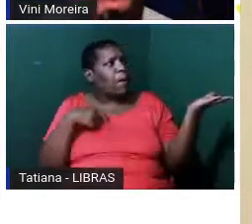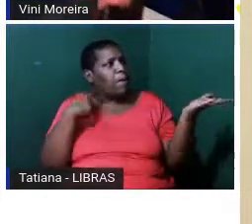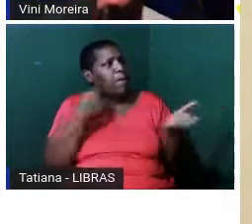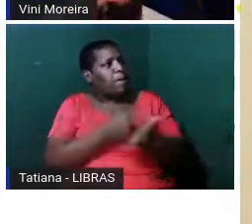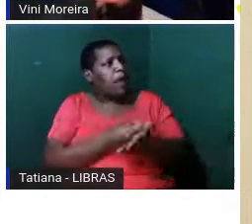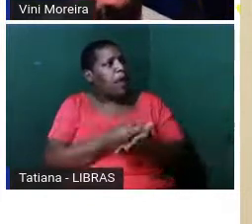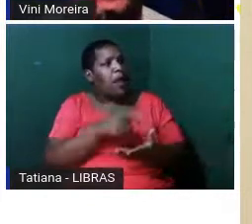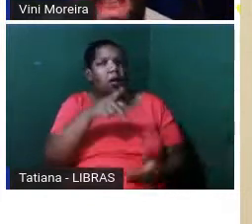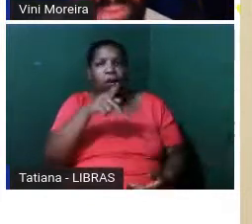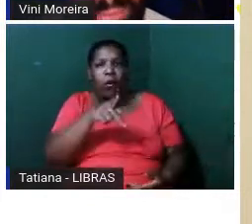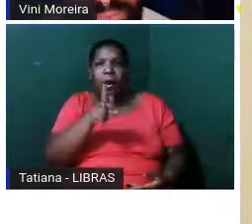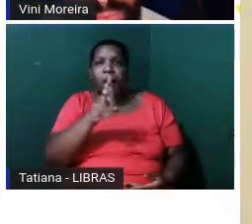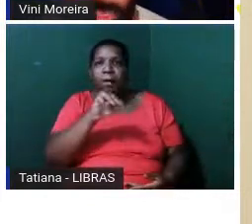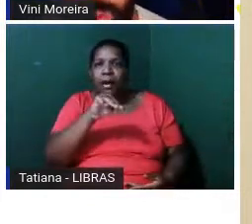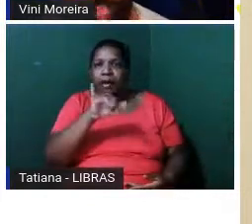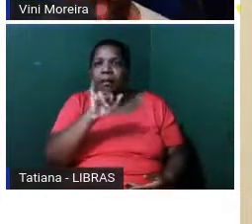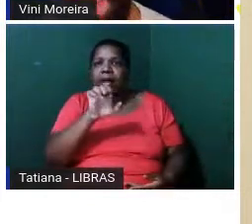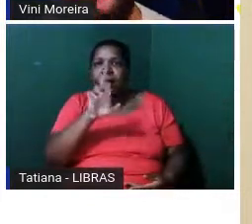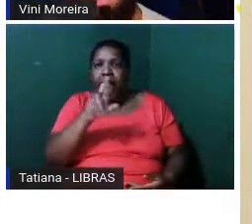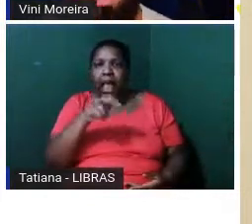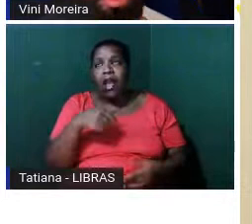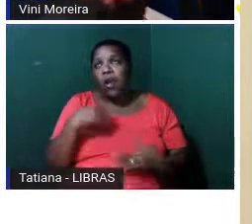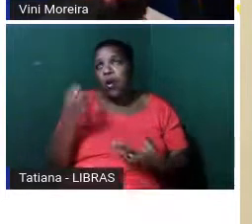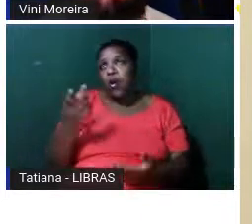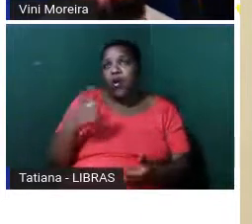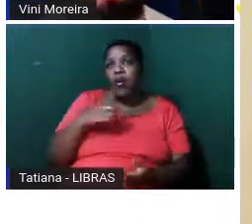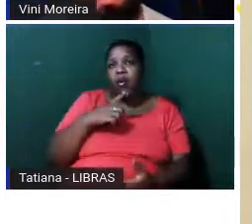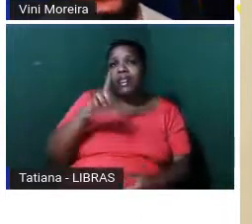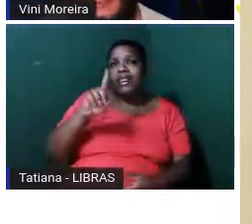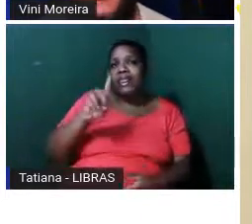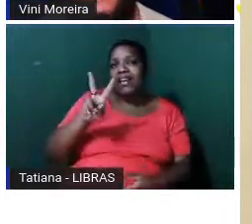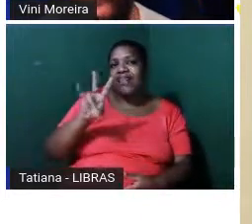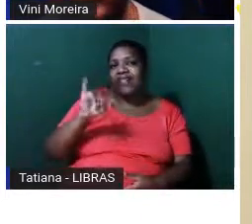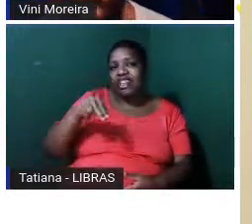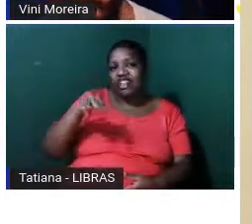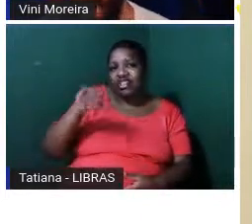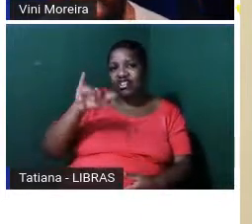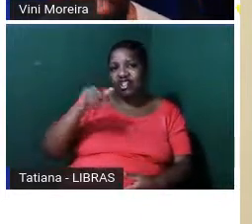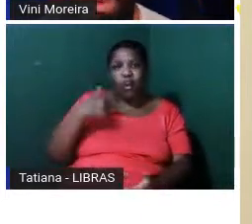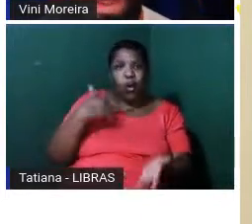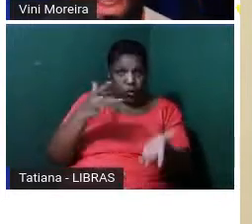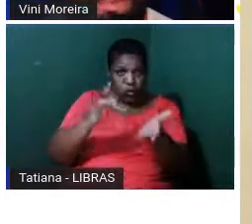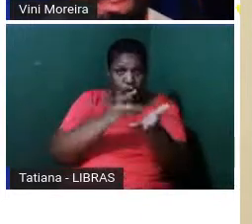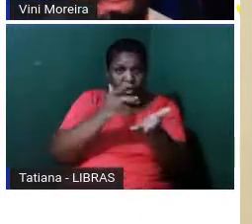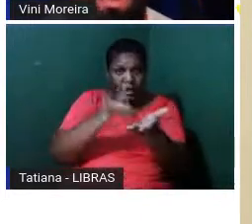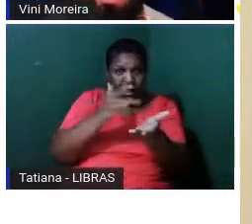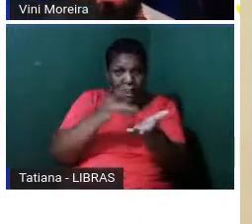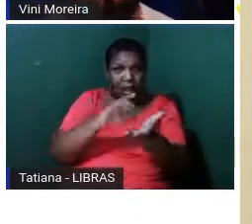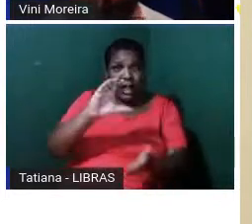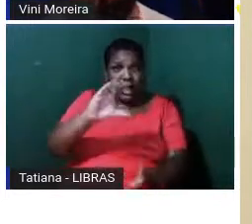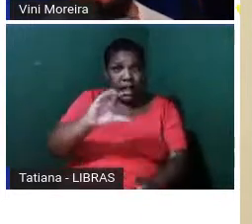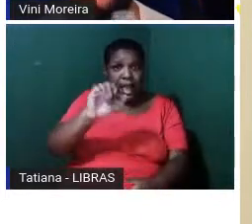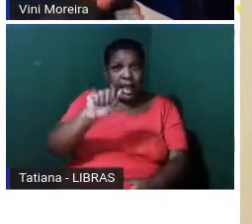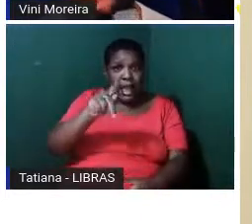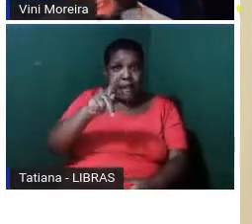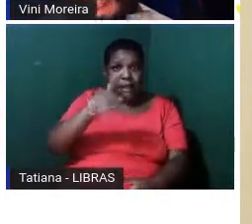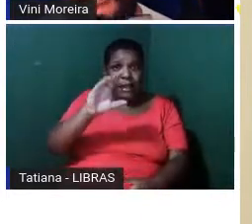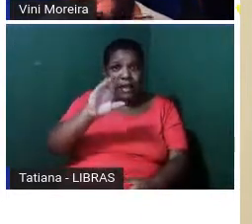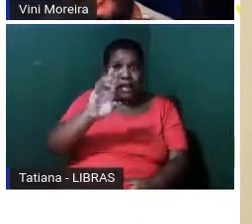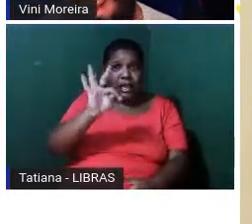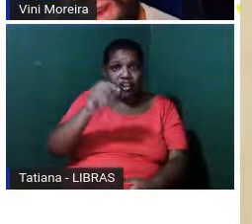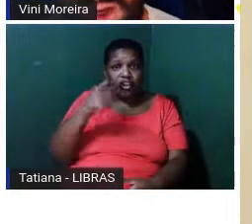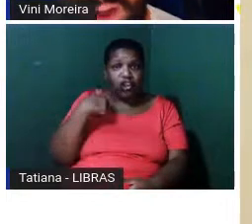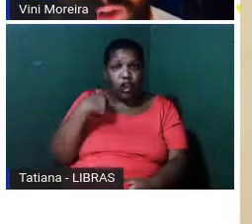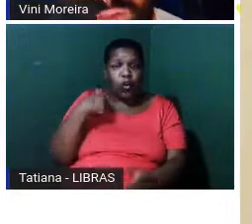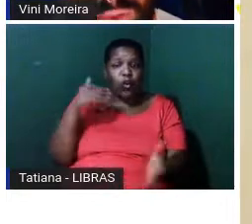como Premier um programa gratuito incomodar 20 um programa do celular gratuito como ptyes mais